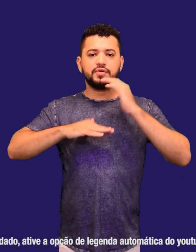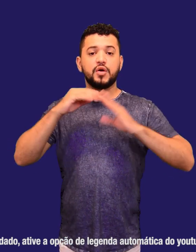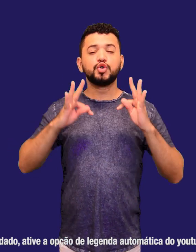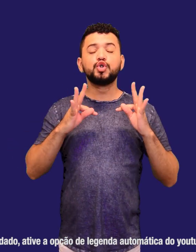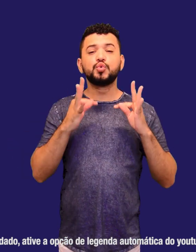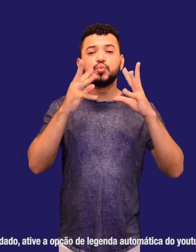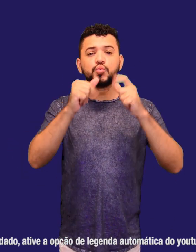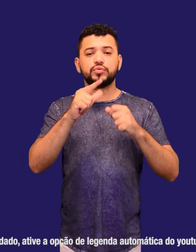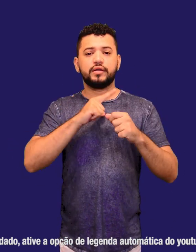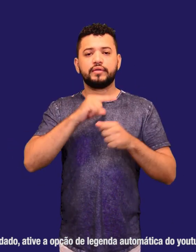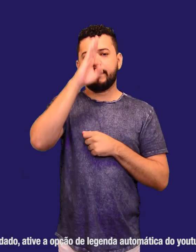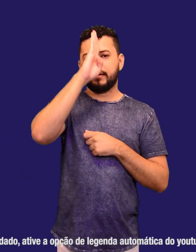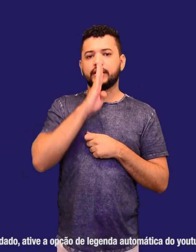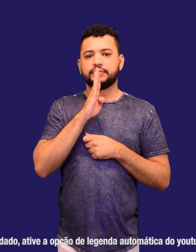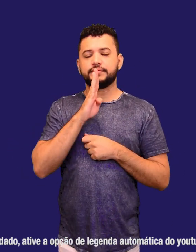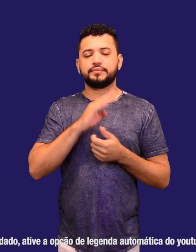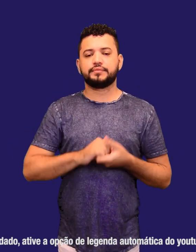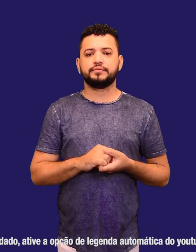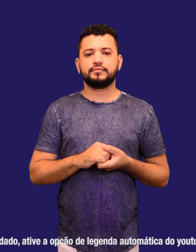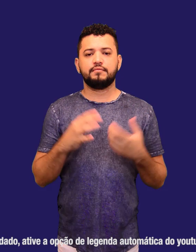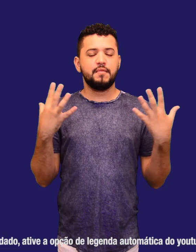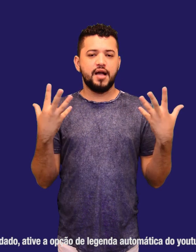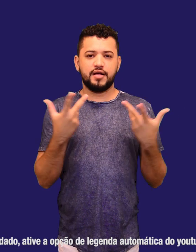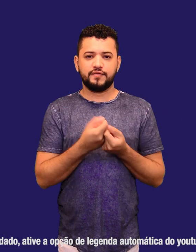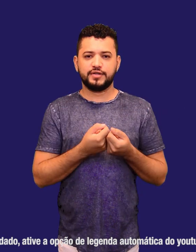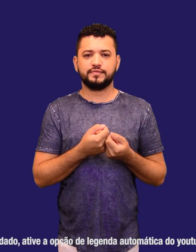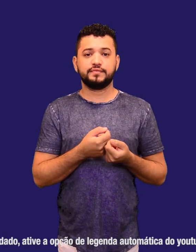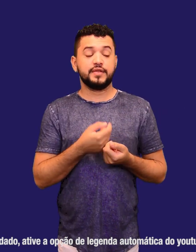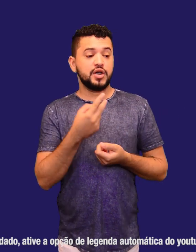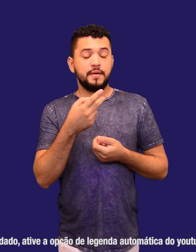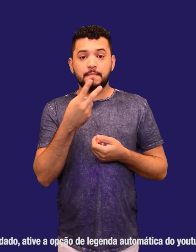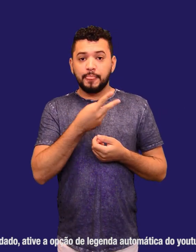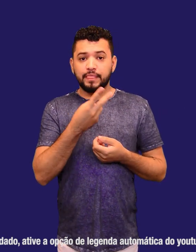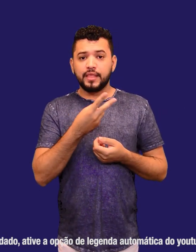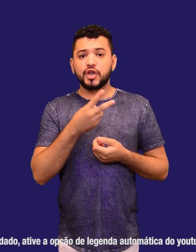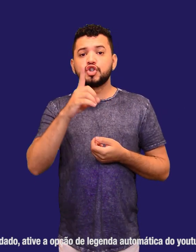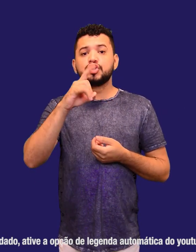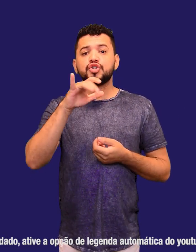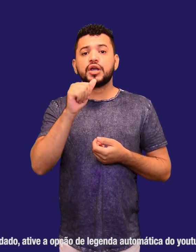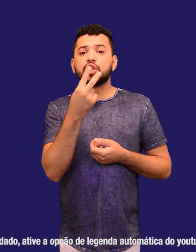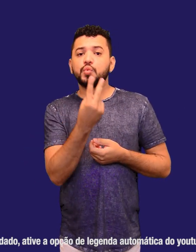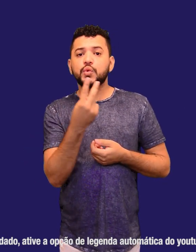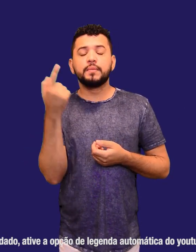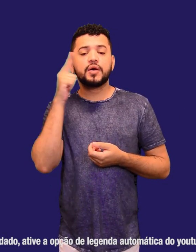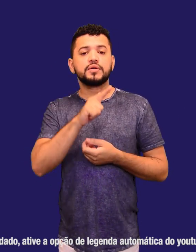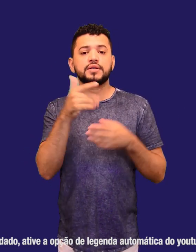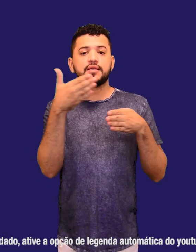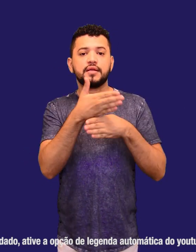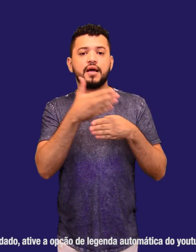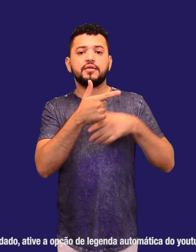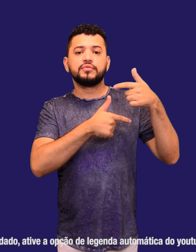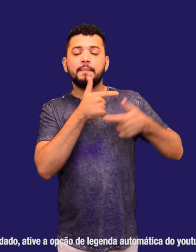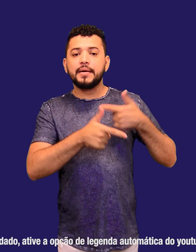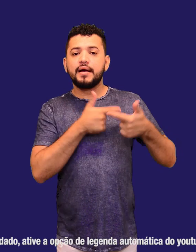de forma gratuita. Maravilha. Meninas, 2 dicas aí, então, para quem quer entrar no mercado de